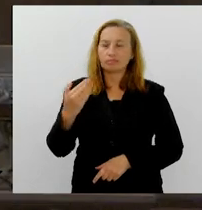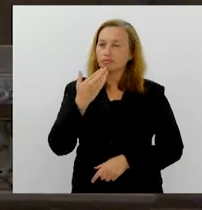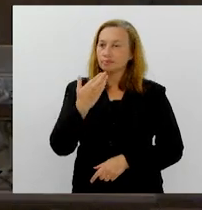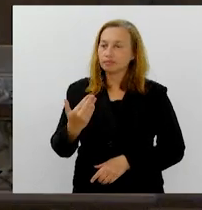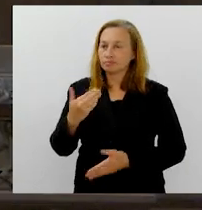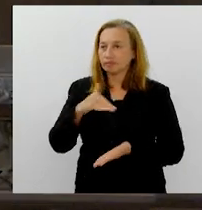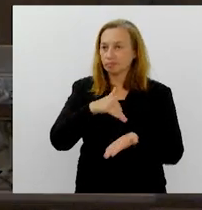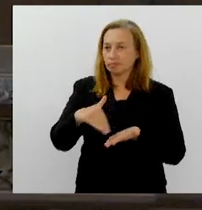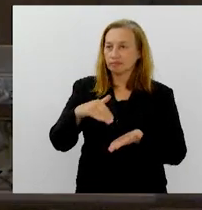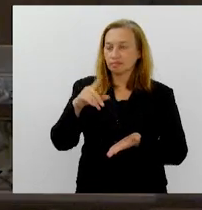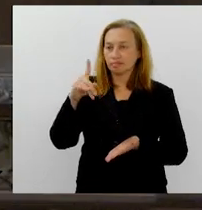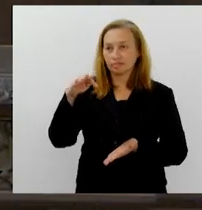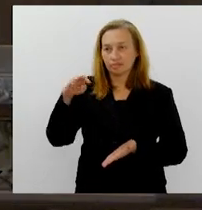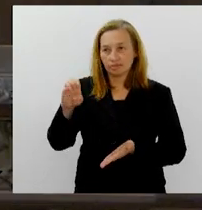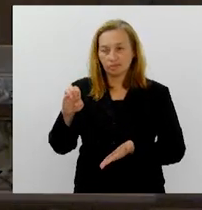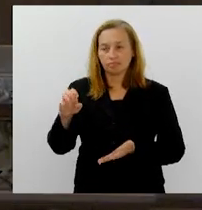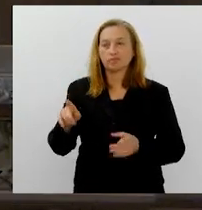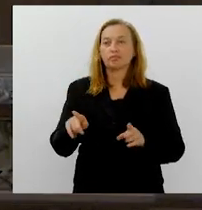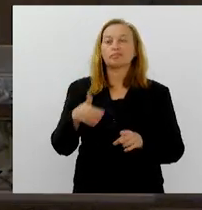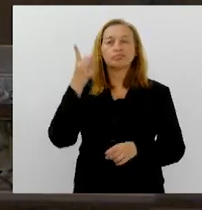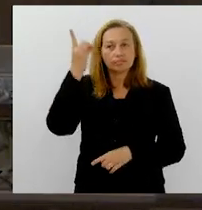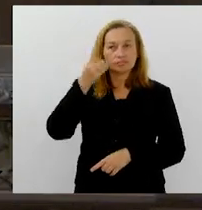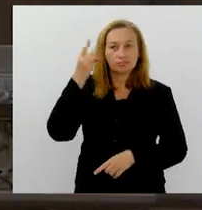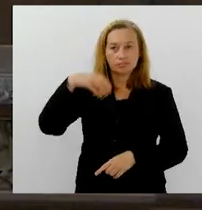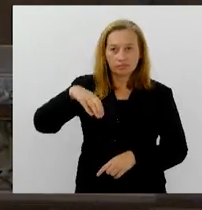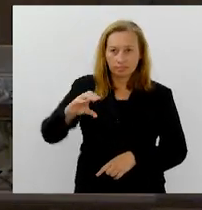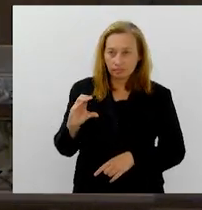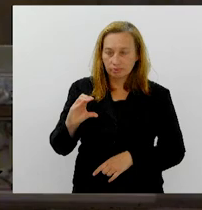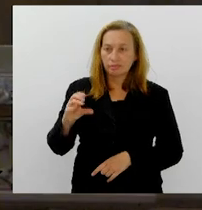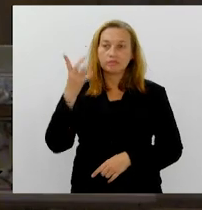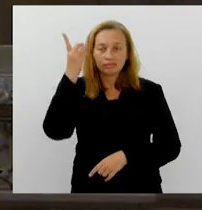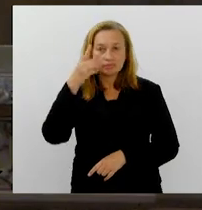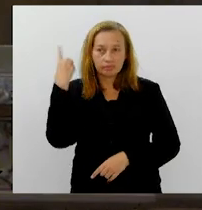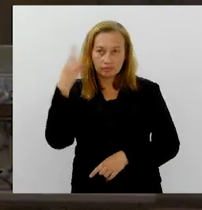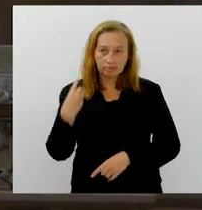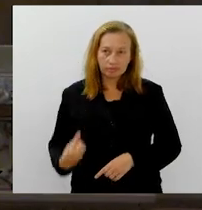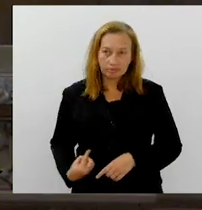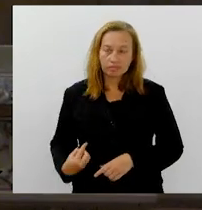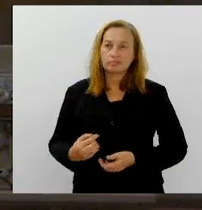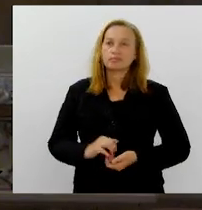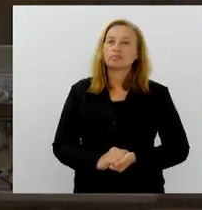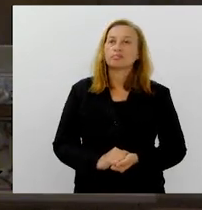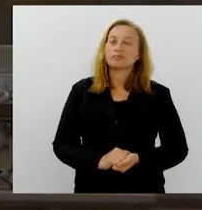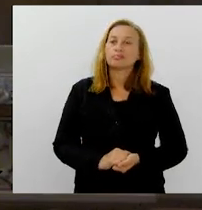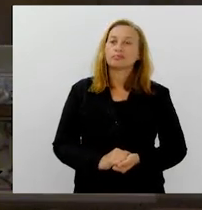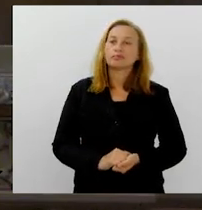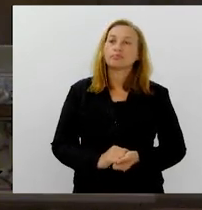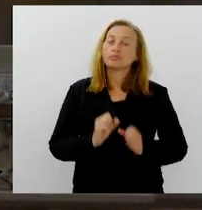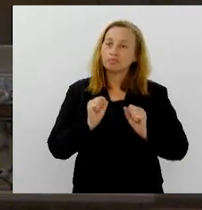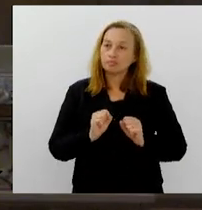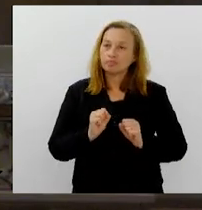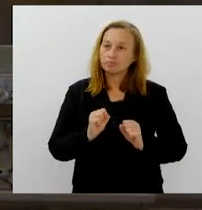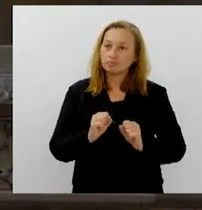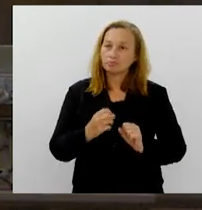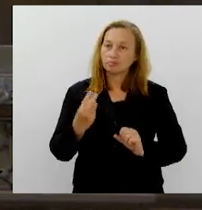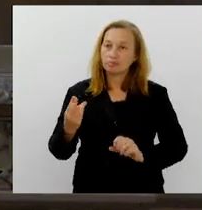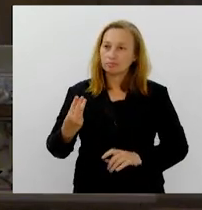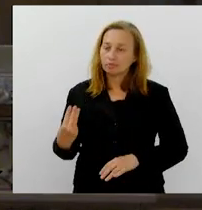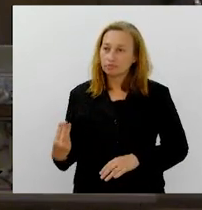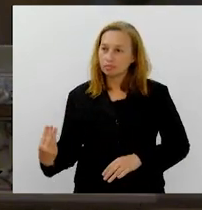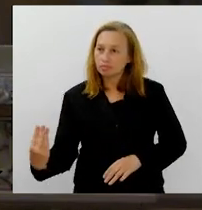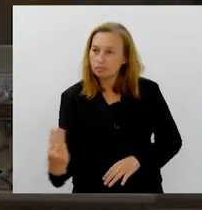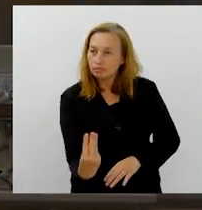para que o deputado Carlos Mink, para que a deputada Dani Balbi possam se dirigir aqui na